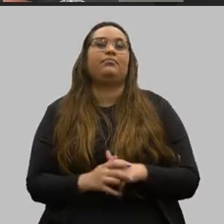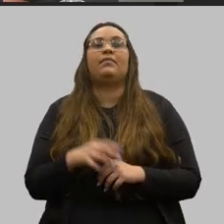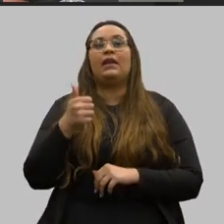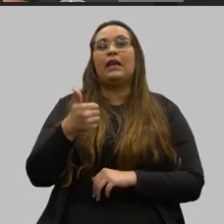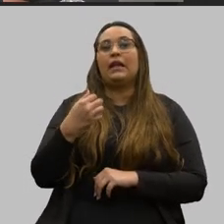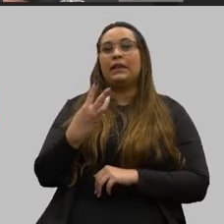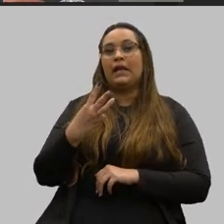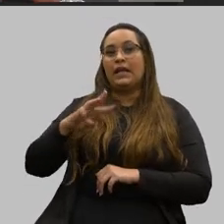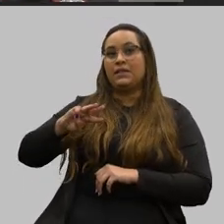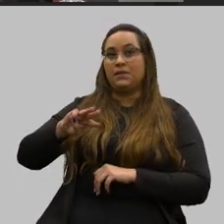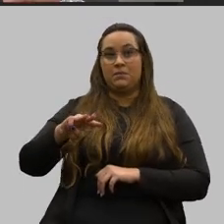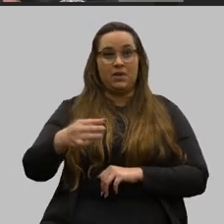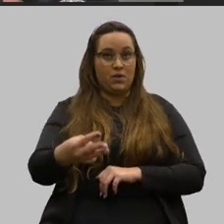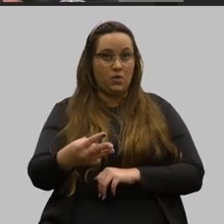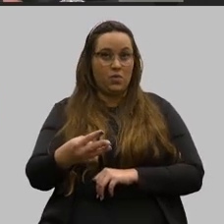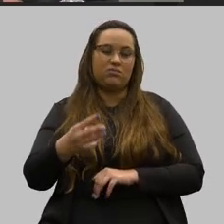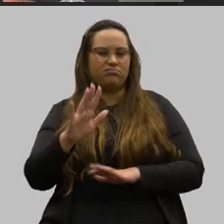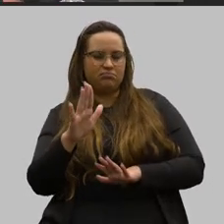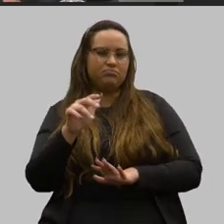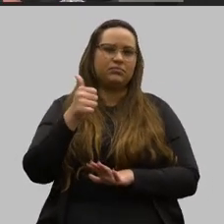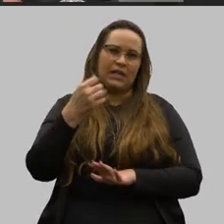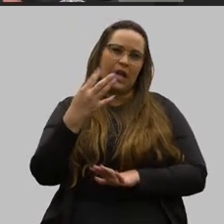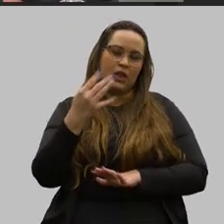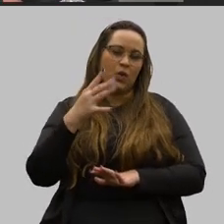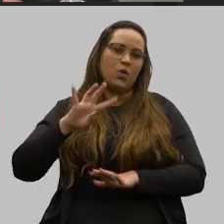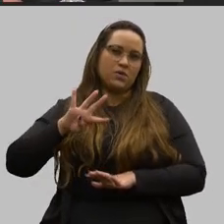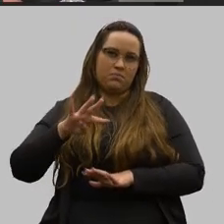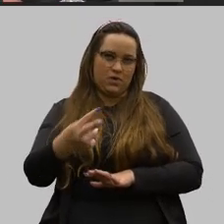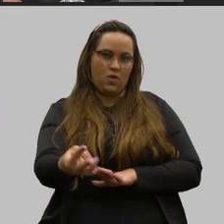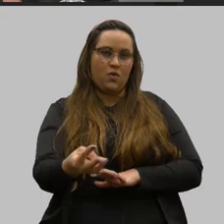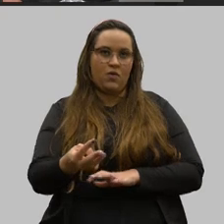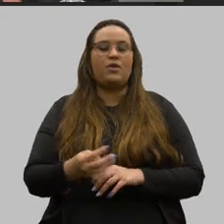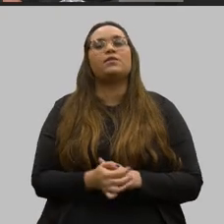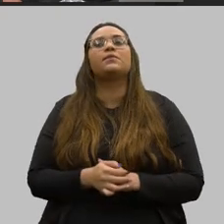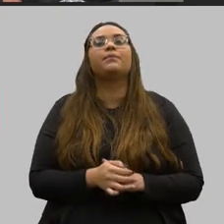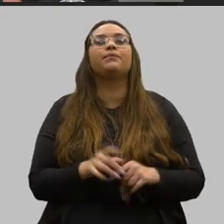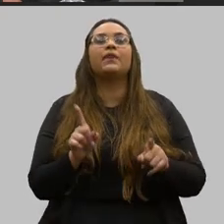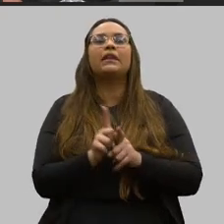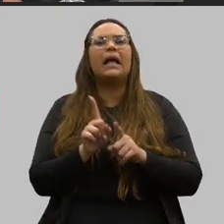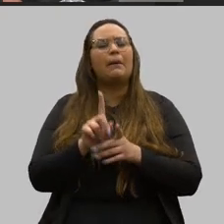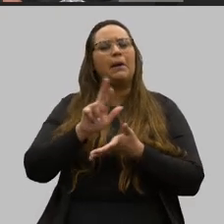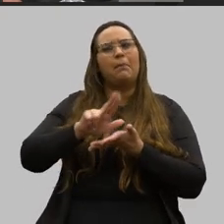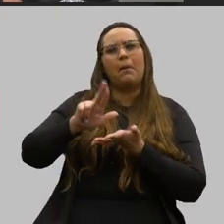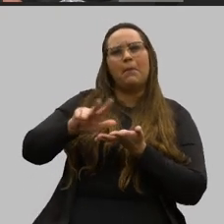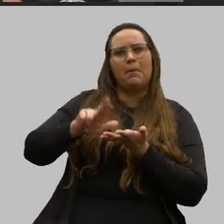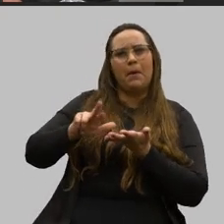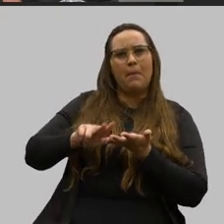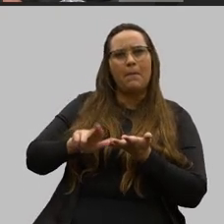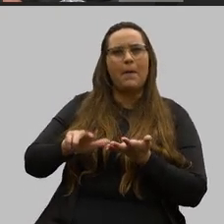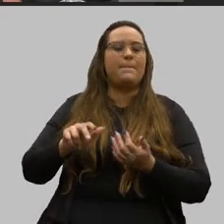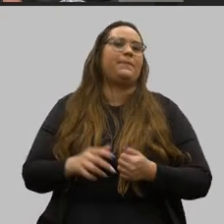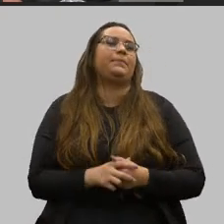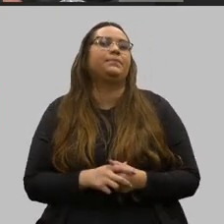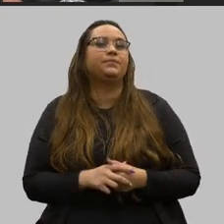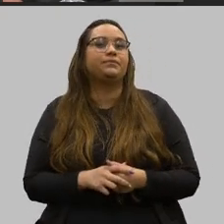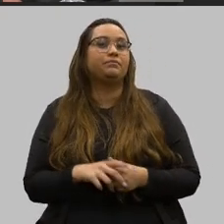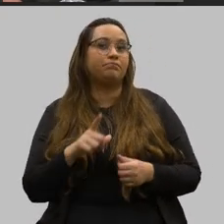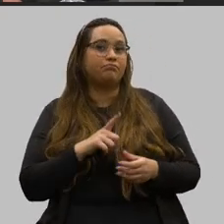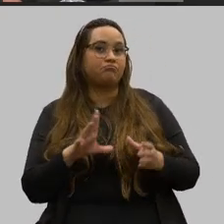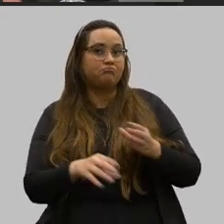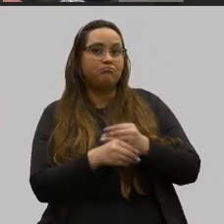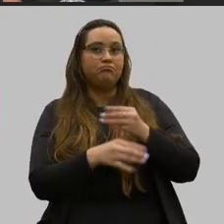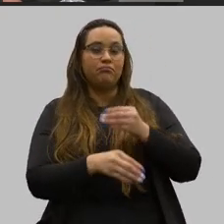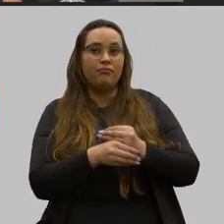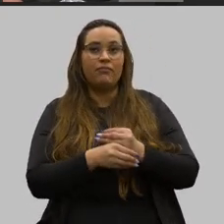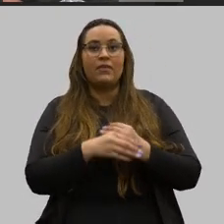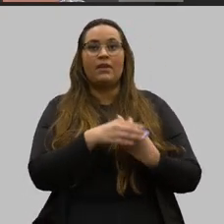13 milhões 14 milhões vou arredondar e as fontes das mais diversas créditos ordinários emendas estaduais e